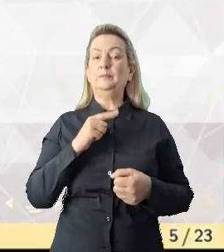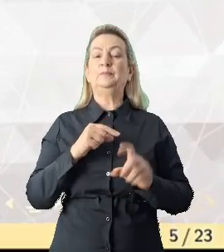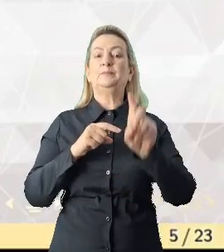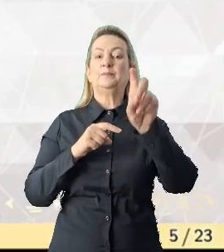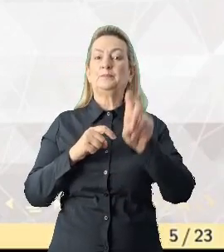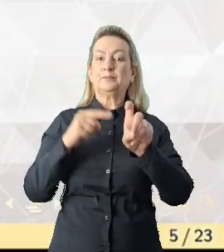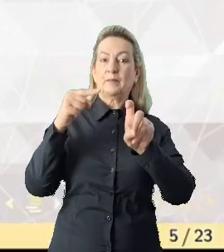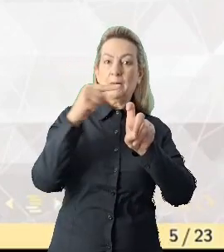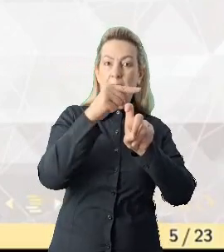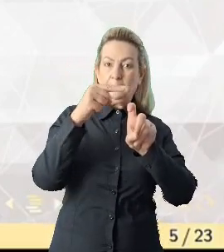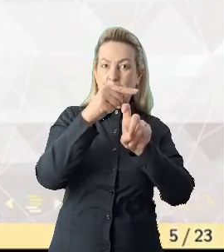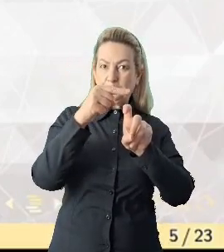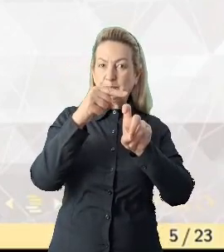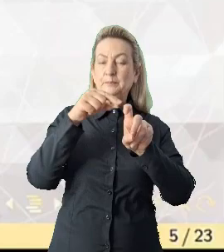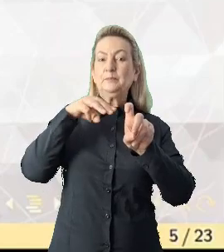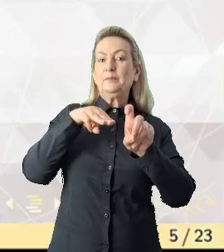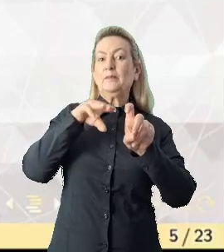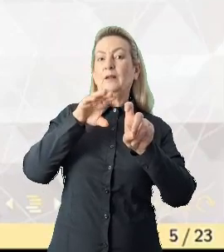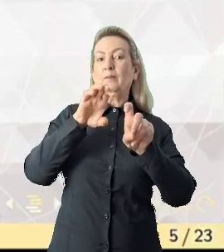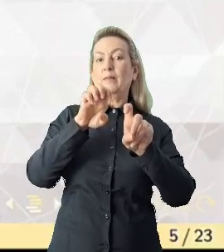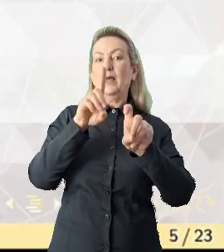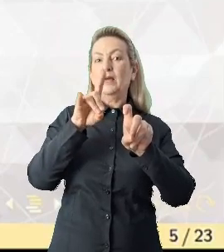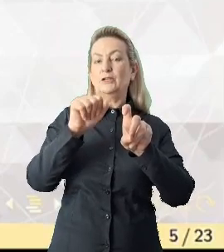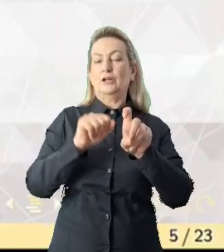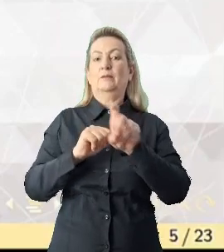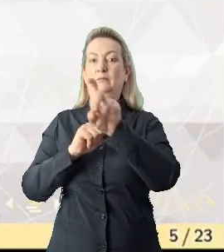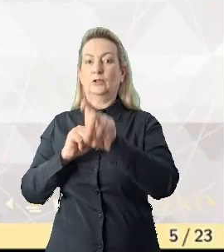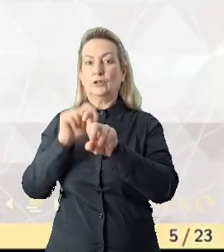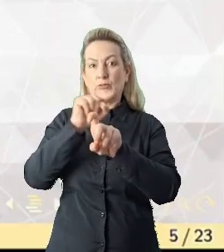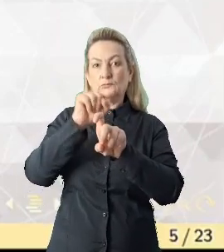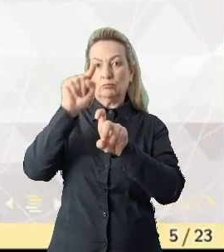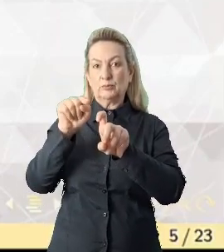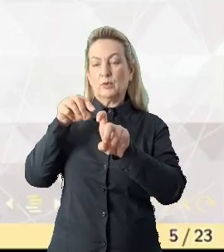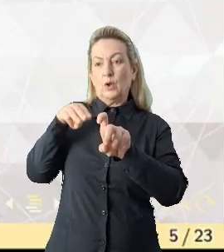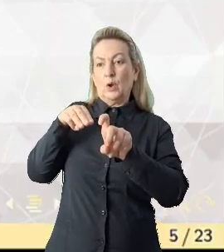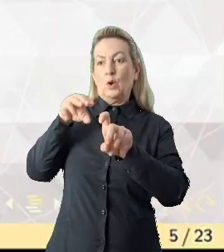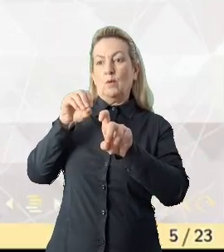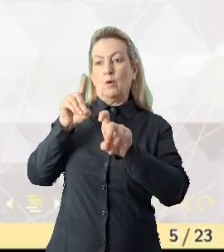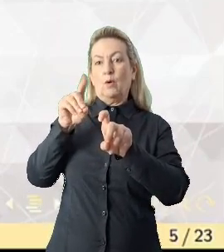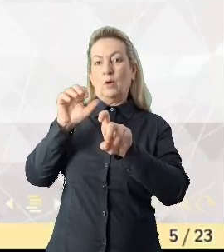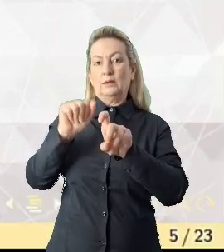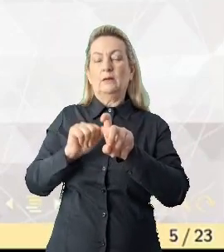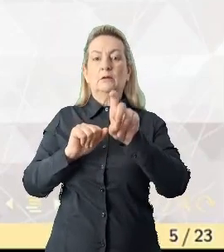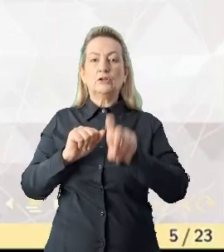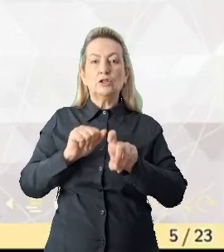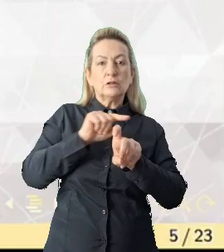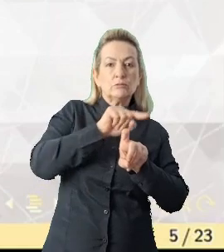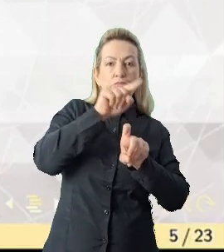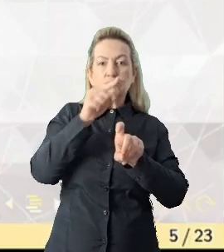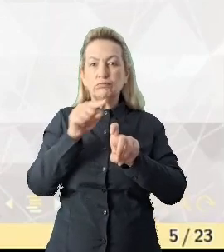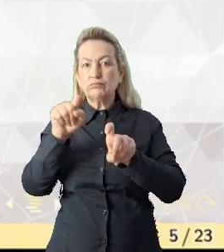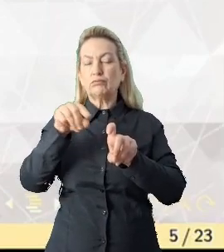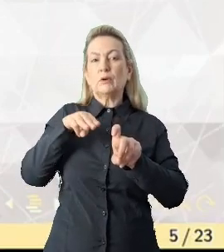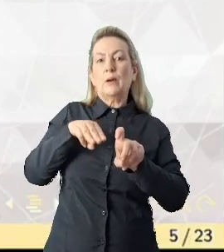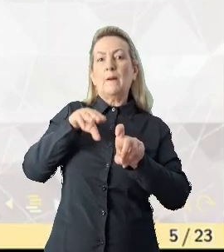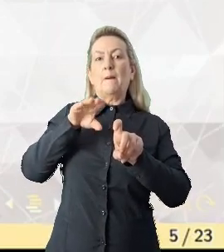tendência central, nós tínhamos a média, a mediana, a moda e o ponto médio. Com exceção do último, veja que os três estão presentes. Então,